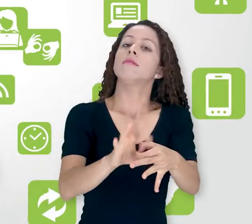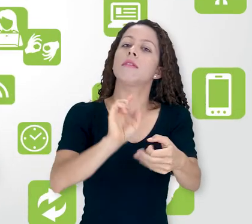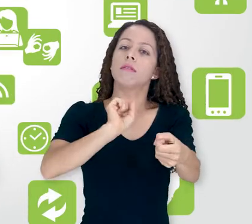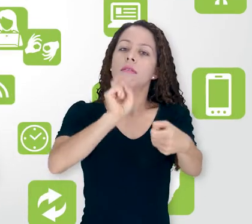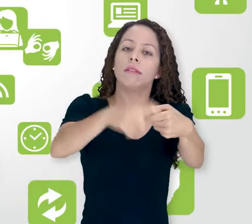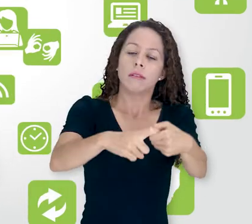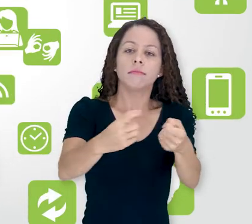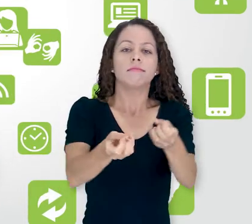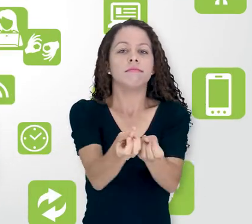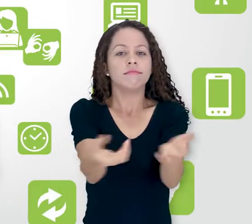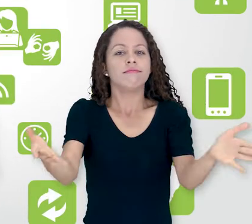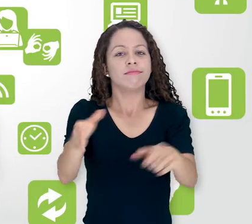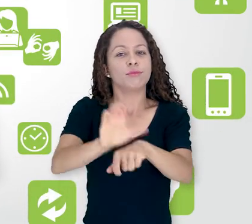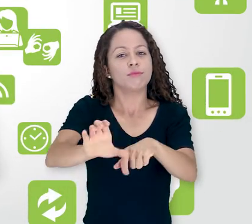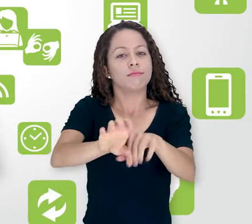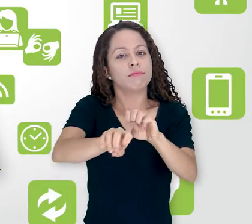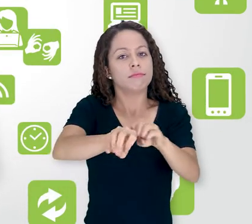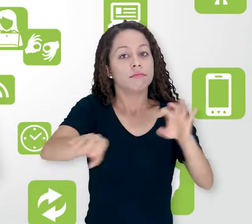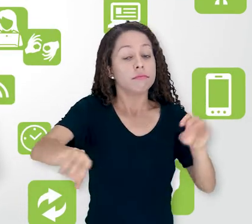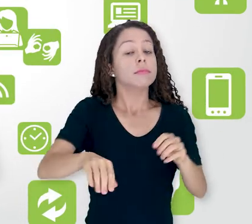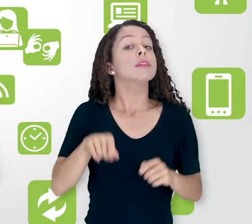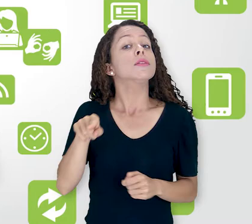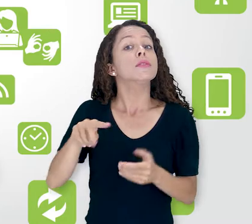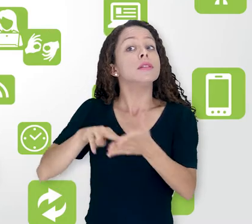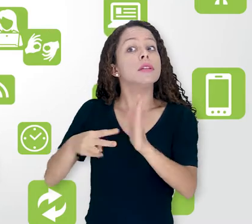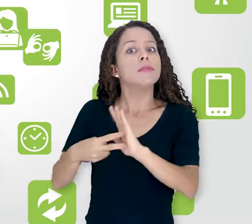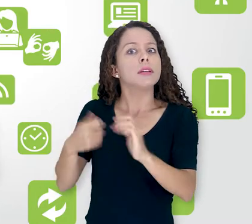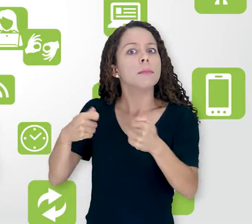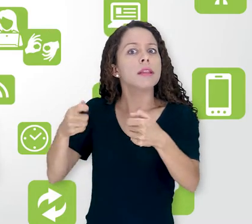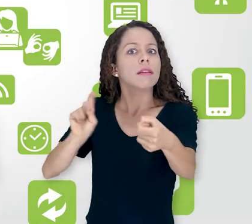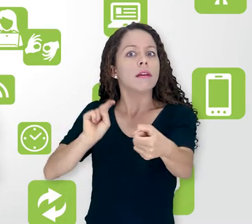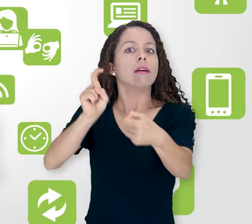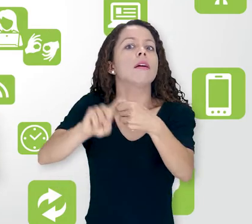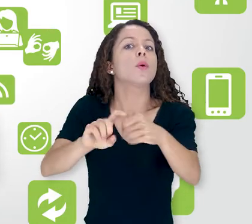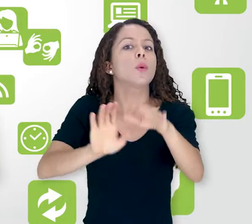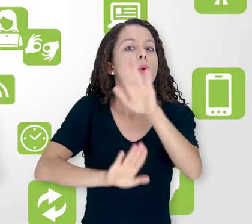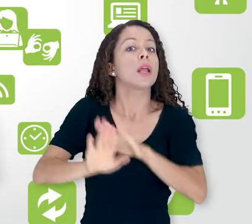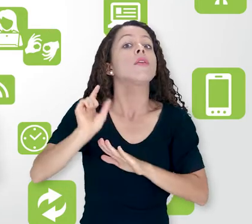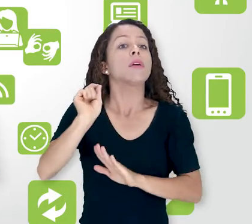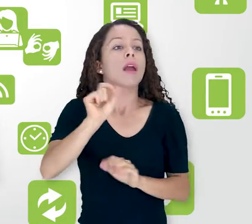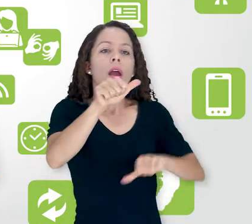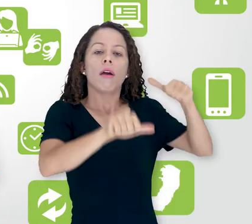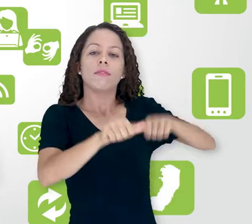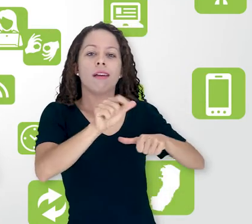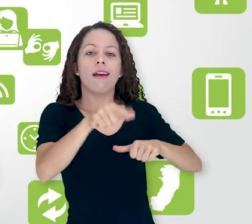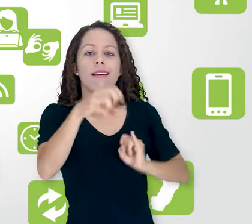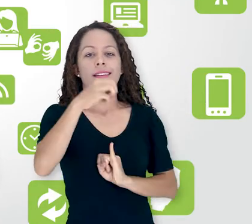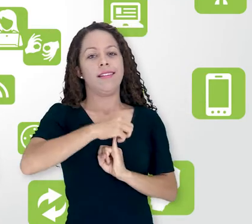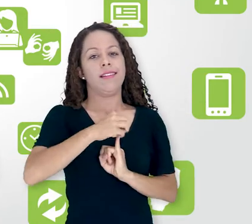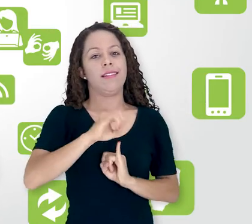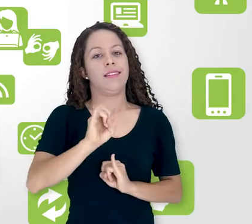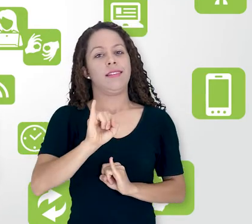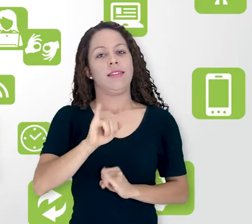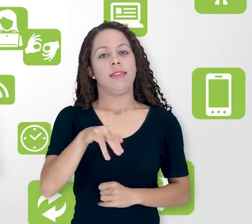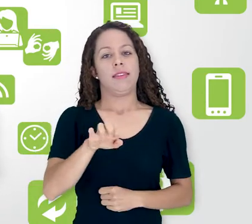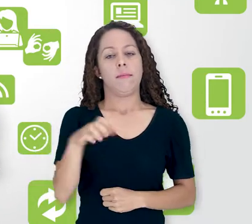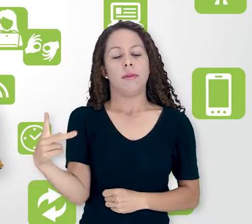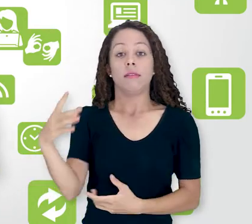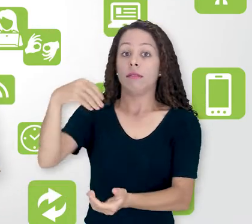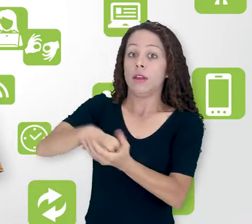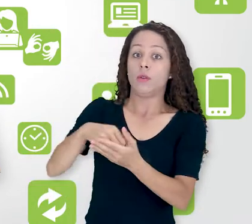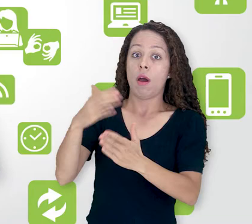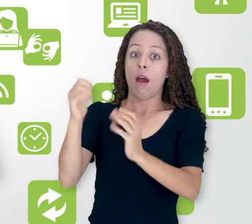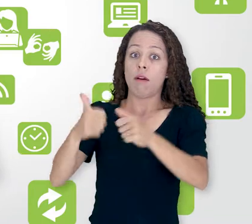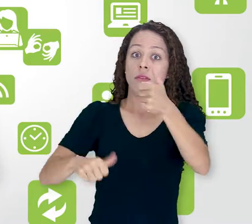é credenciado para ofertar EAD. Esse processo requer recredenciamento cauteloso e é realizado pelo INEP. A avaliação